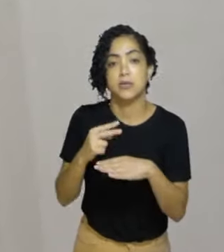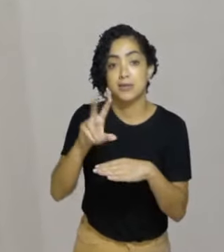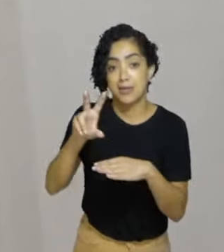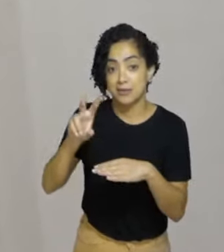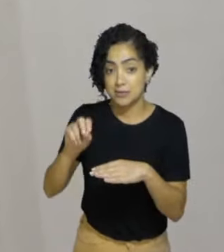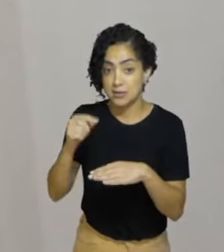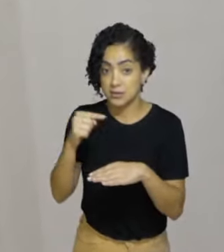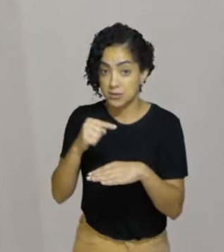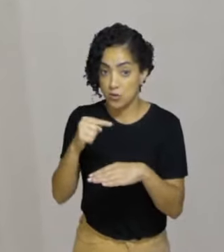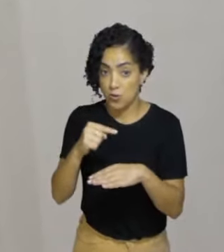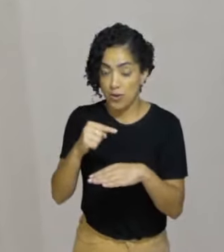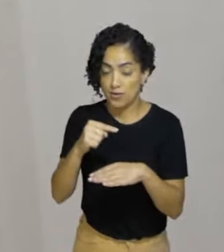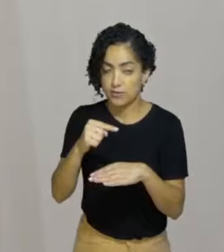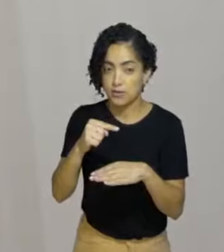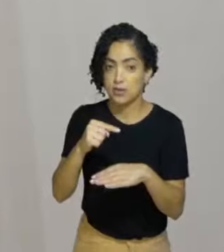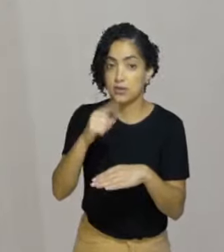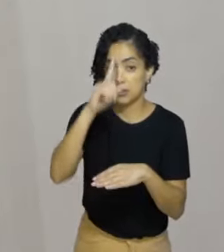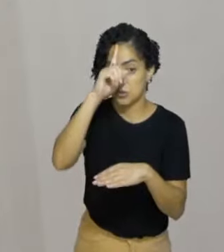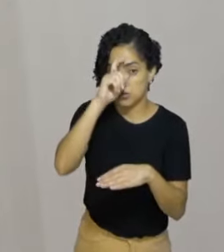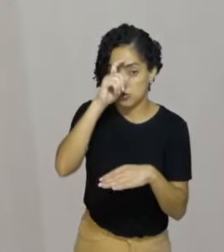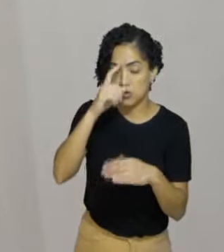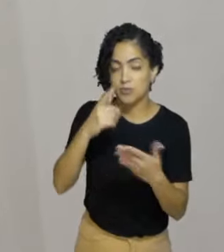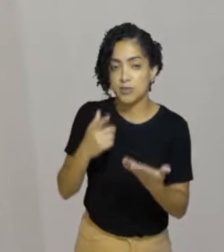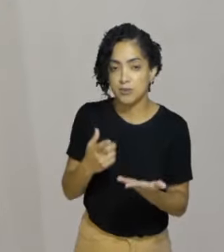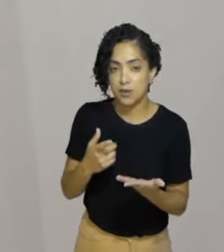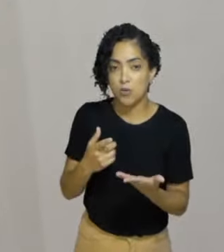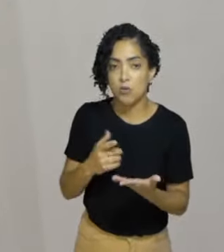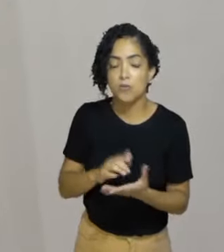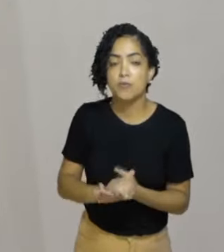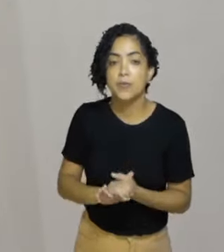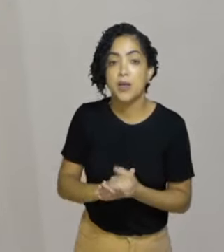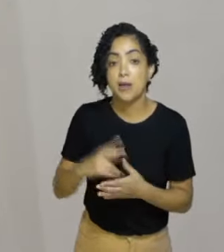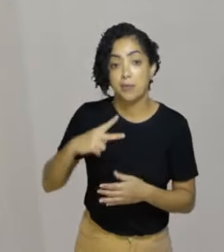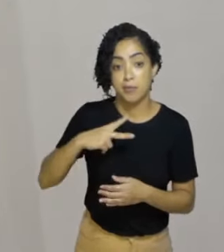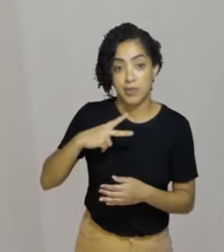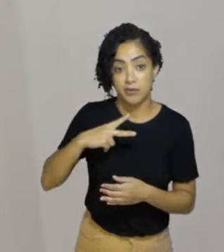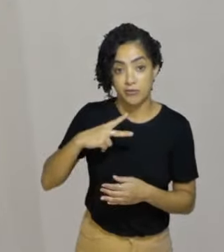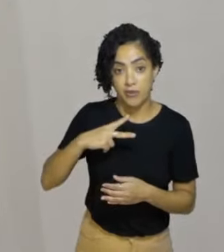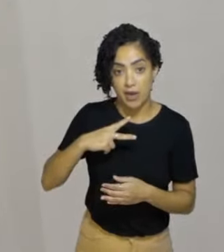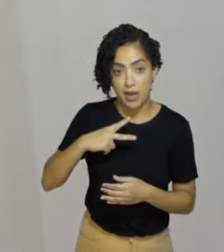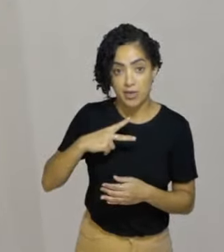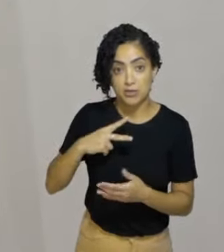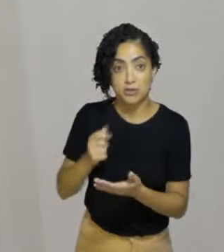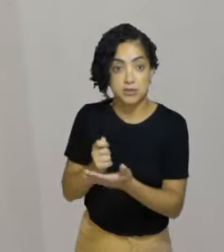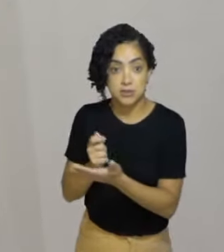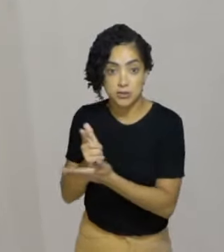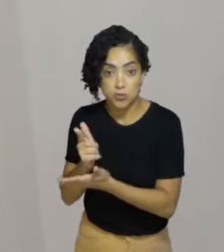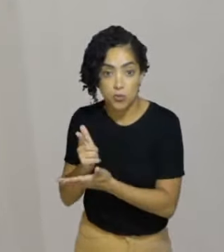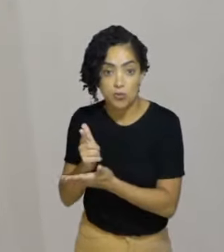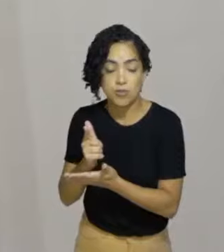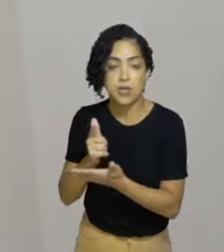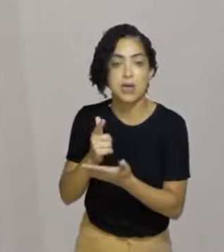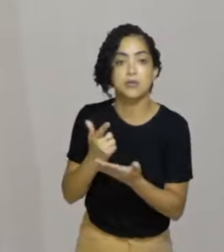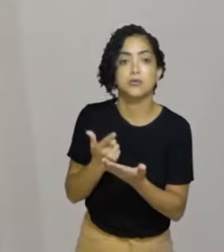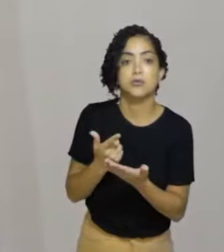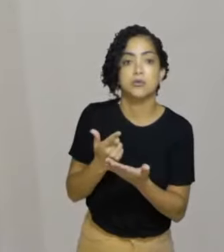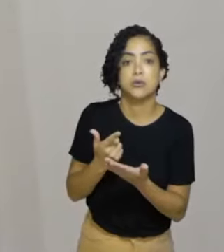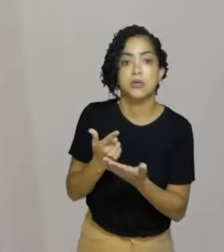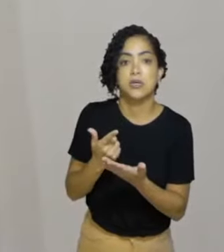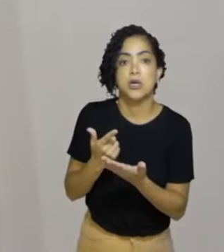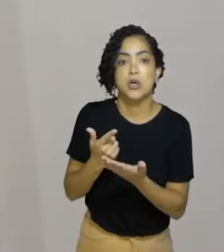vagas de hospitais privados, que está sendo comprado a preço SUS, quando